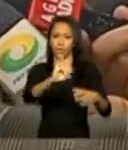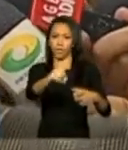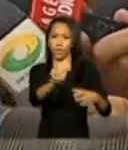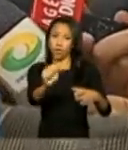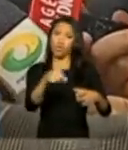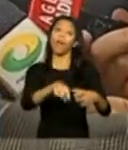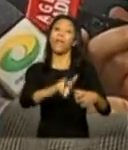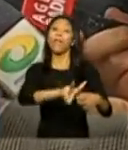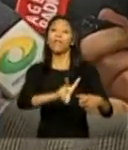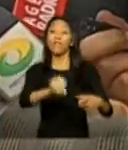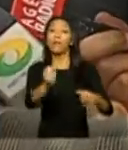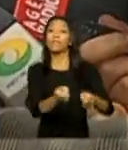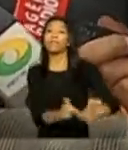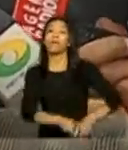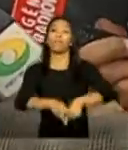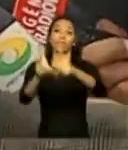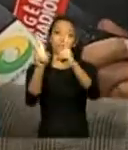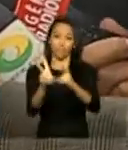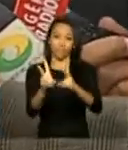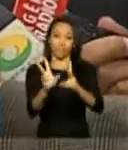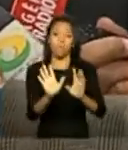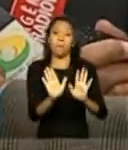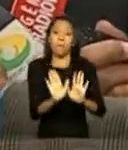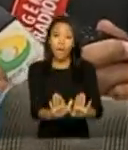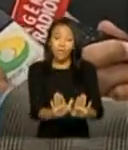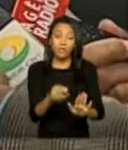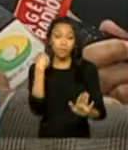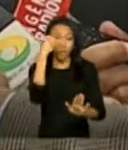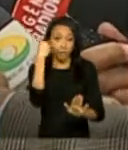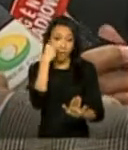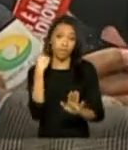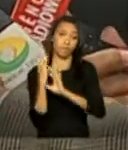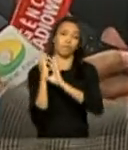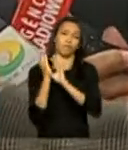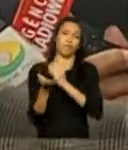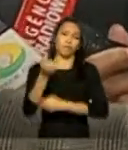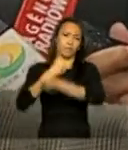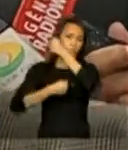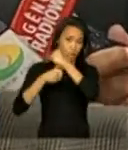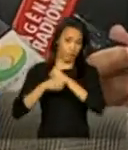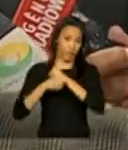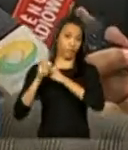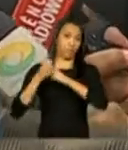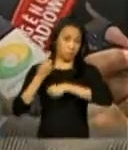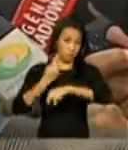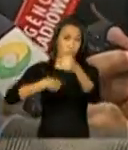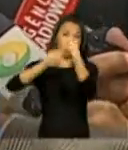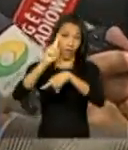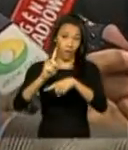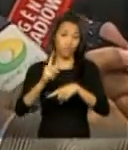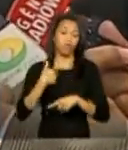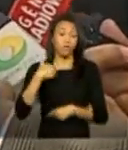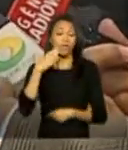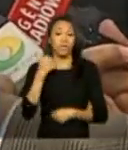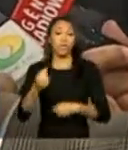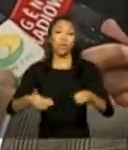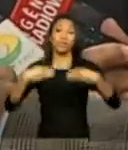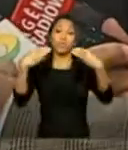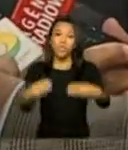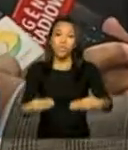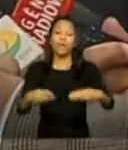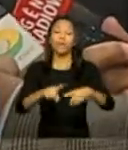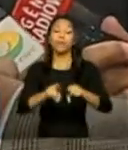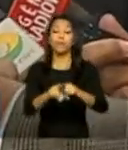vai para a exportação. Mas com a experiência do ano passado, que foi exitosa, eu tenho certeza que o Ministério dos Portos e